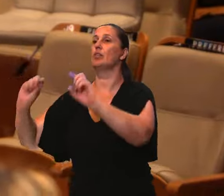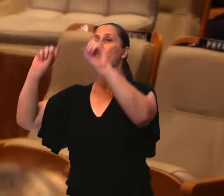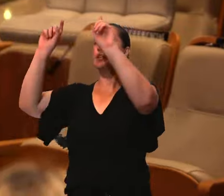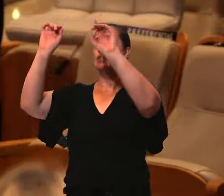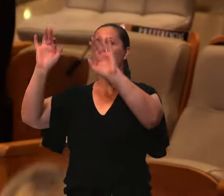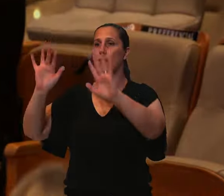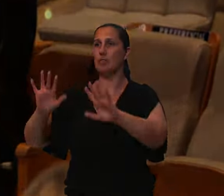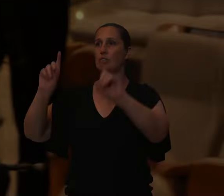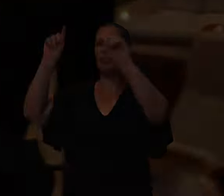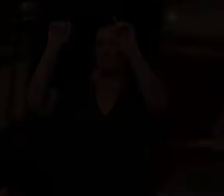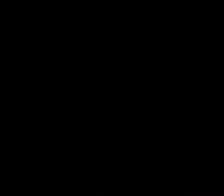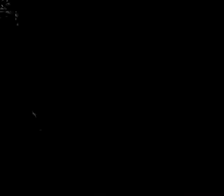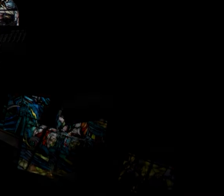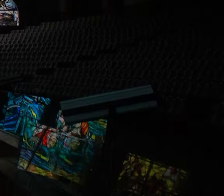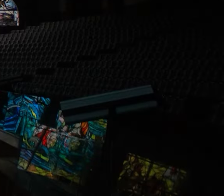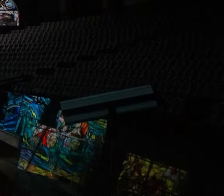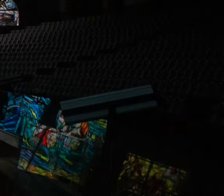te